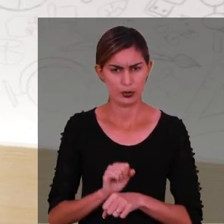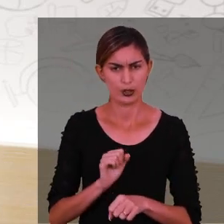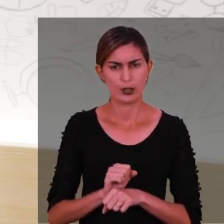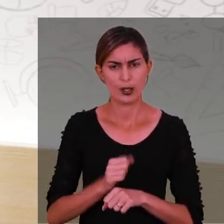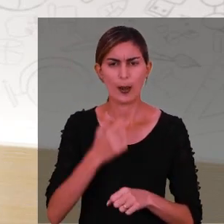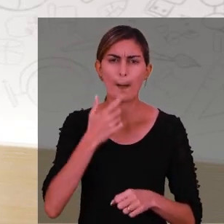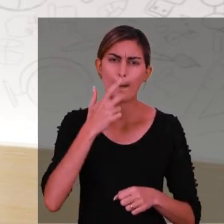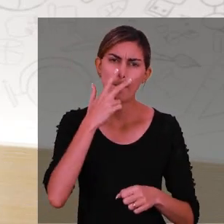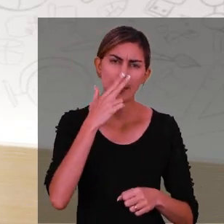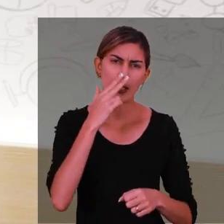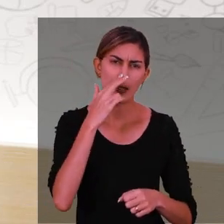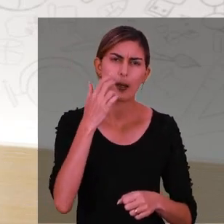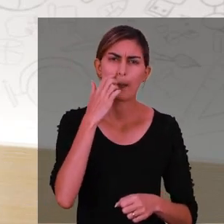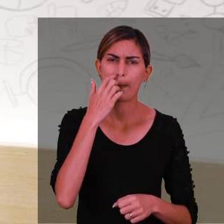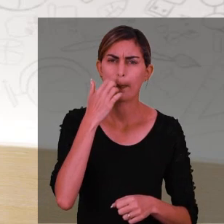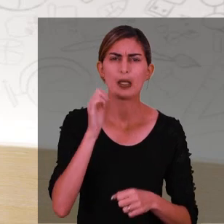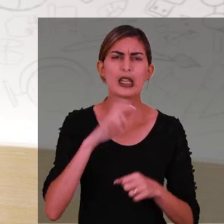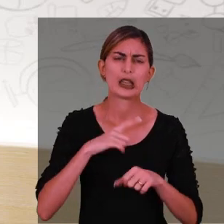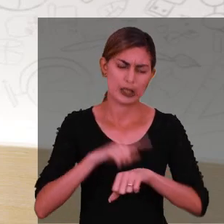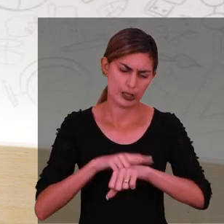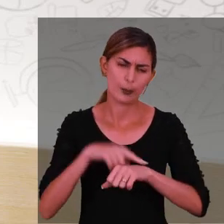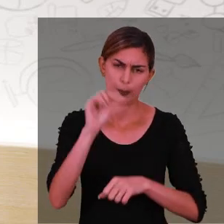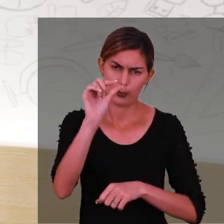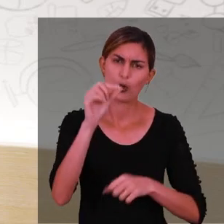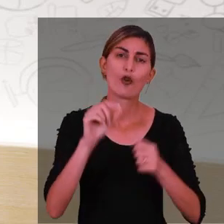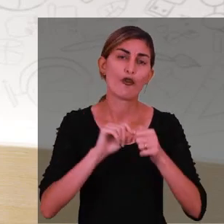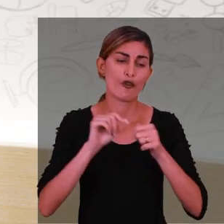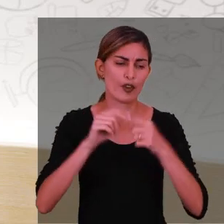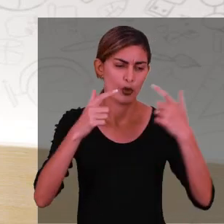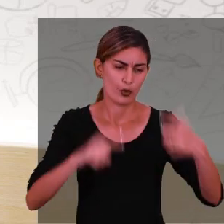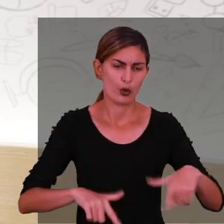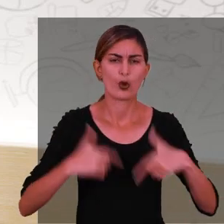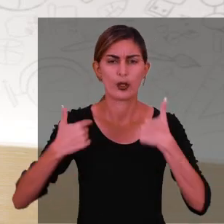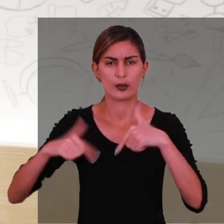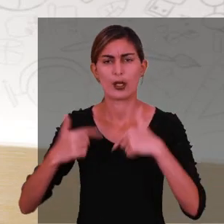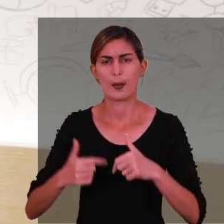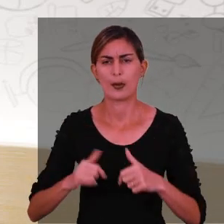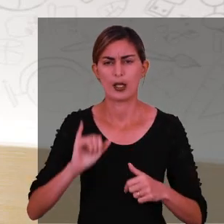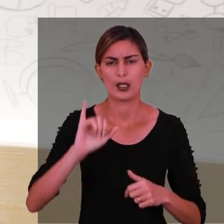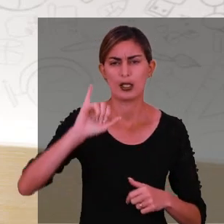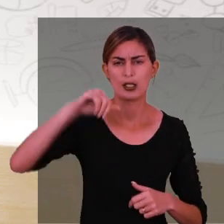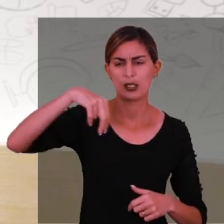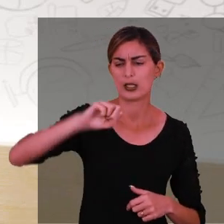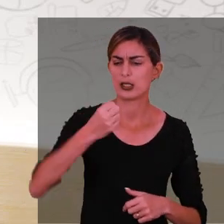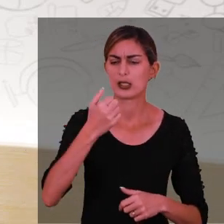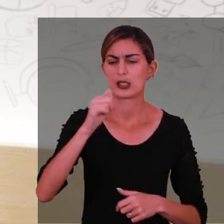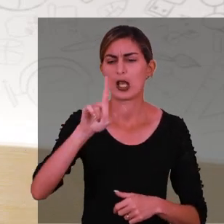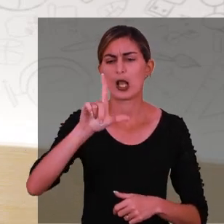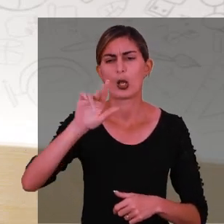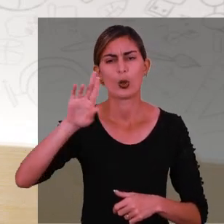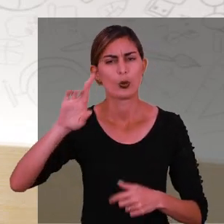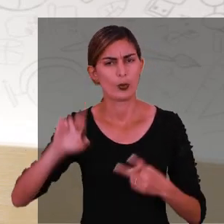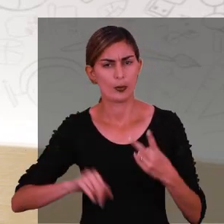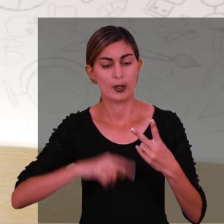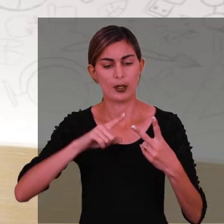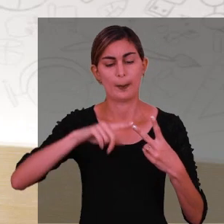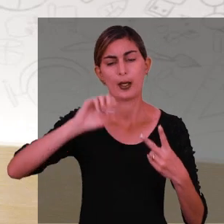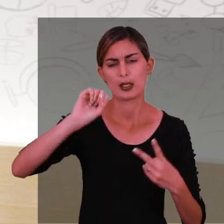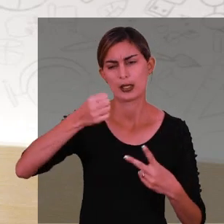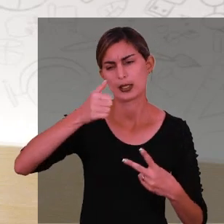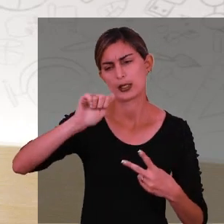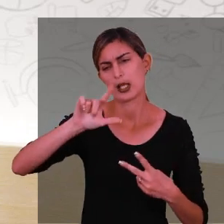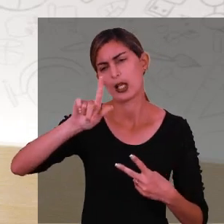que aparentemente parecia ser pouco, fez com que o ambiente passasse de insalubre para salubre? É